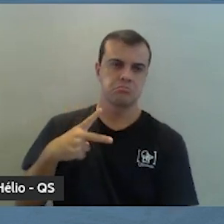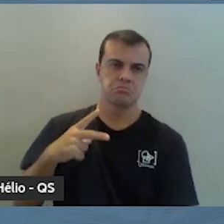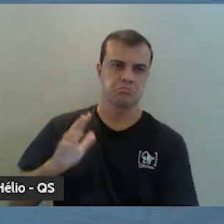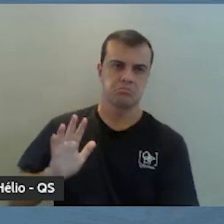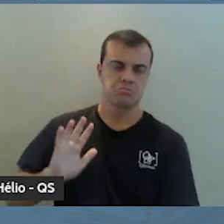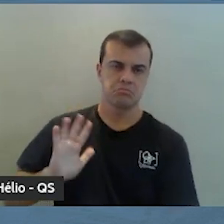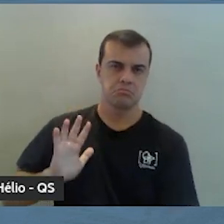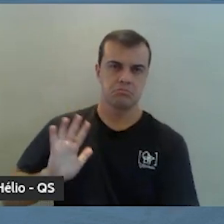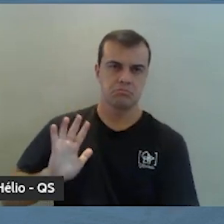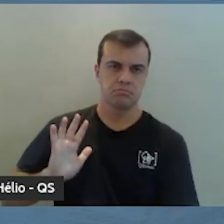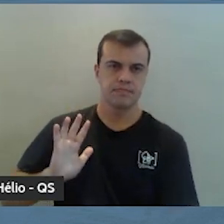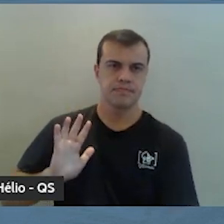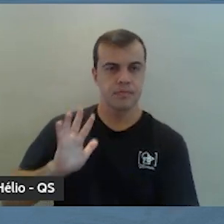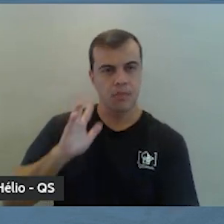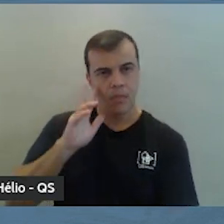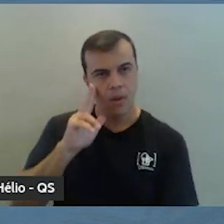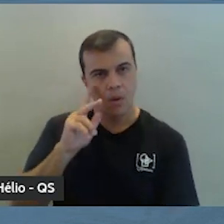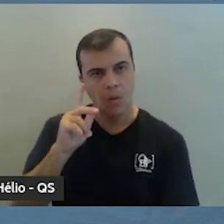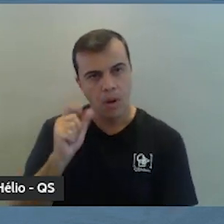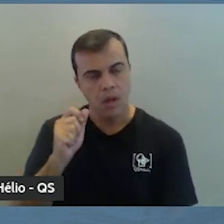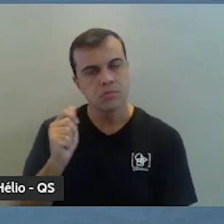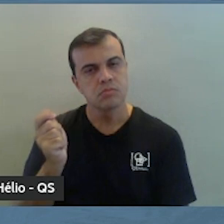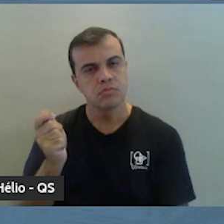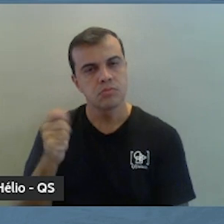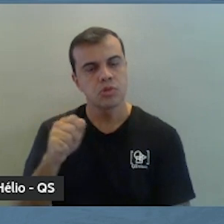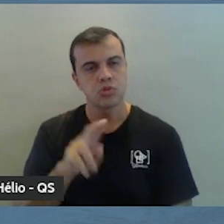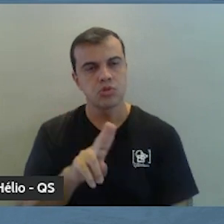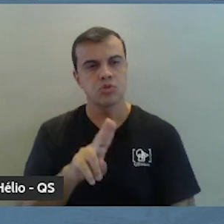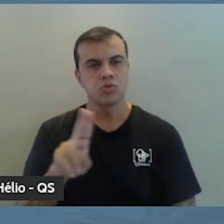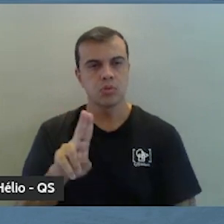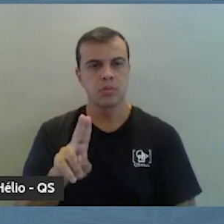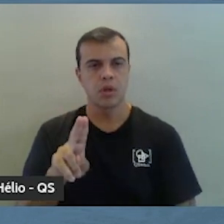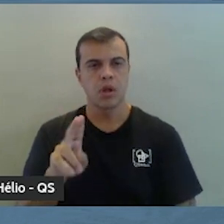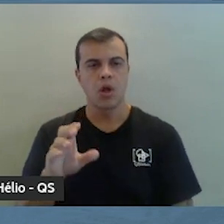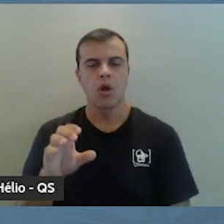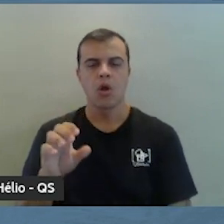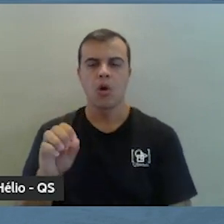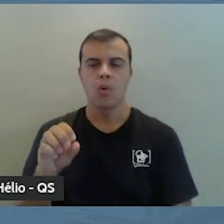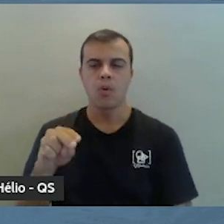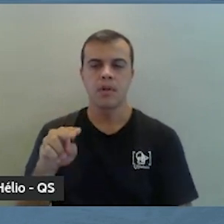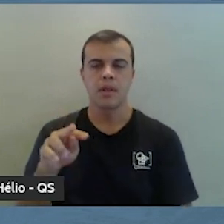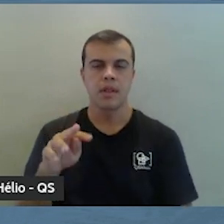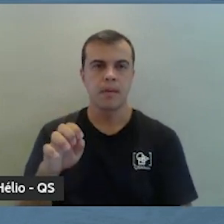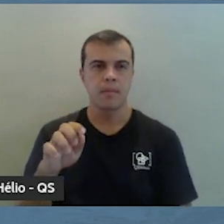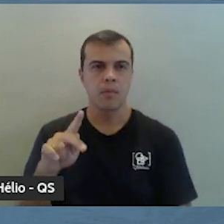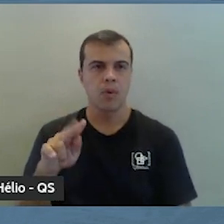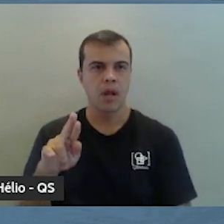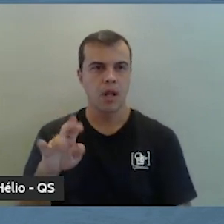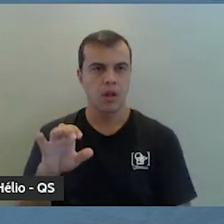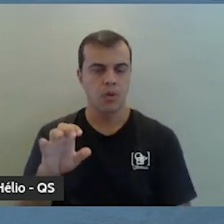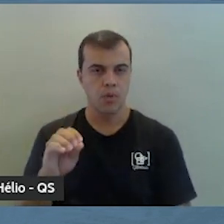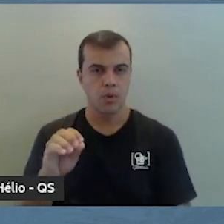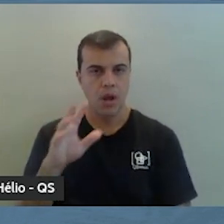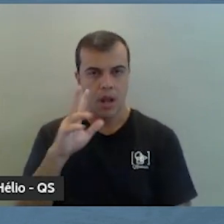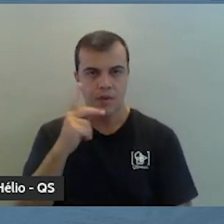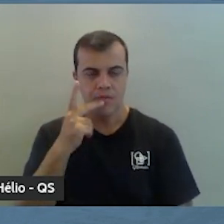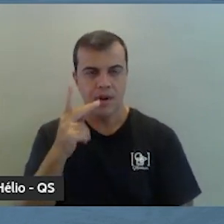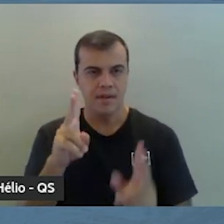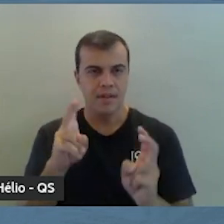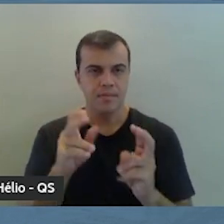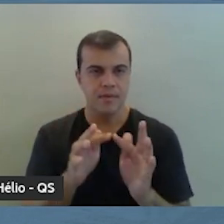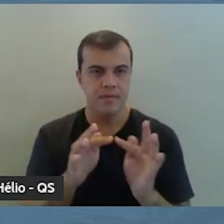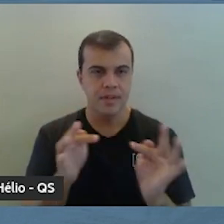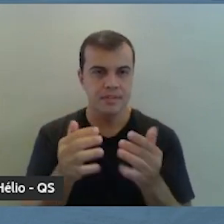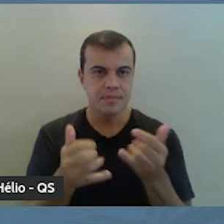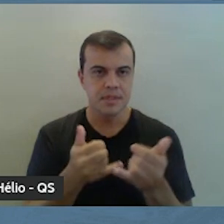bem assim, e que poderia ser chamado da contemporaneidade. Agora, eu coloquei nessa frase por